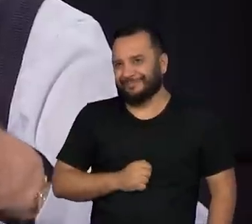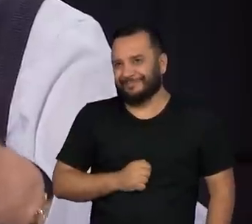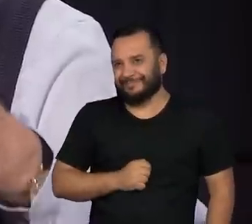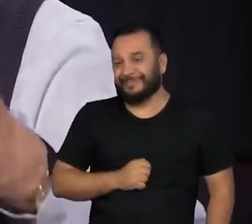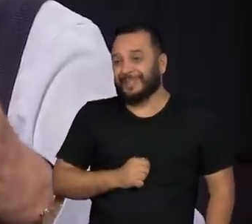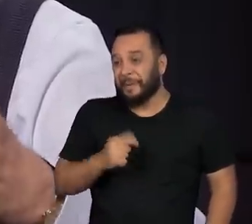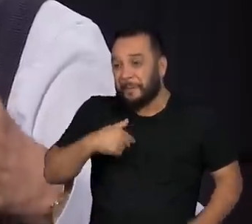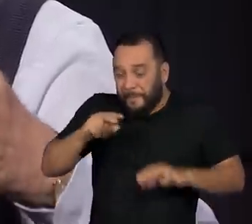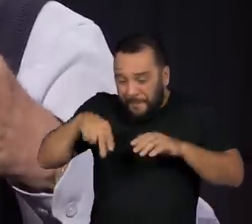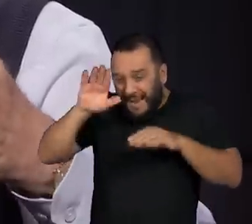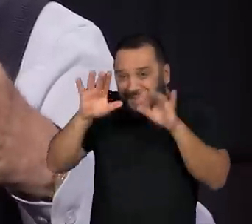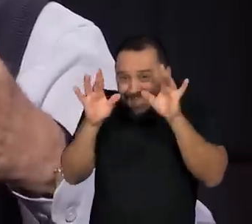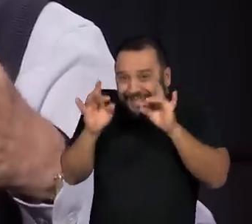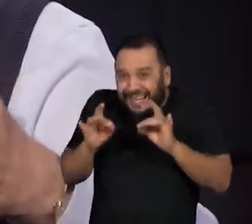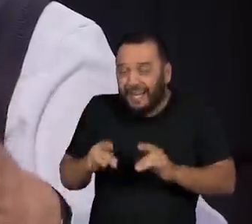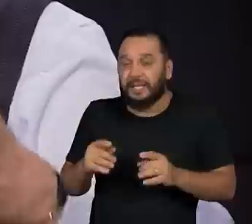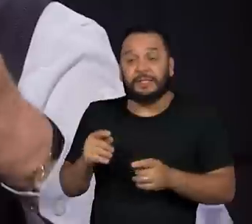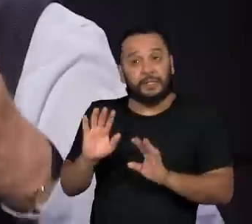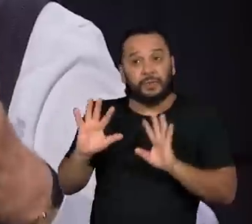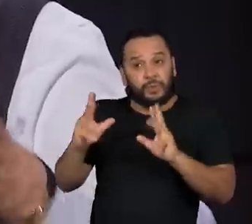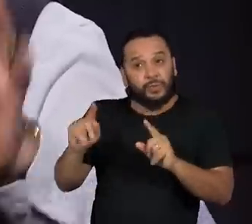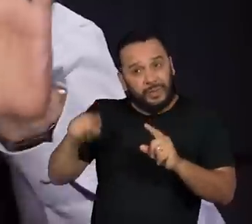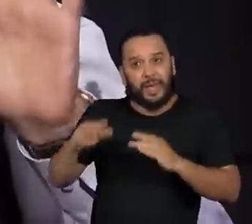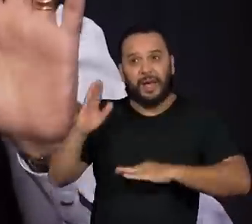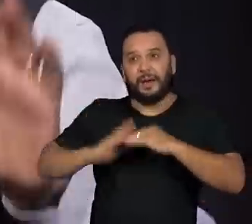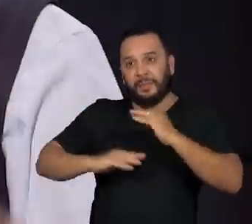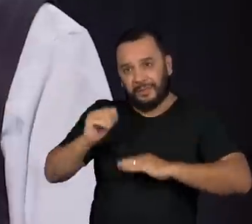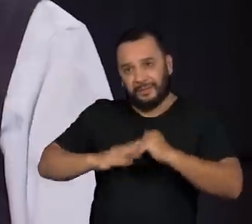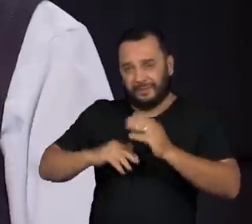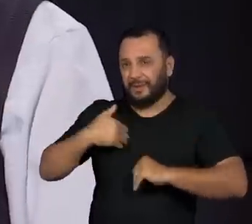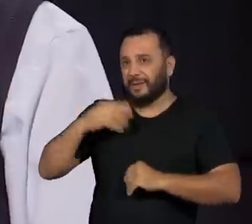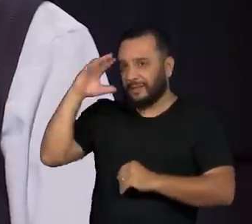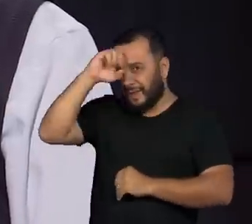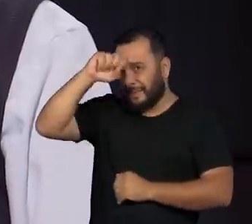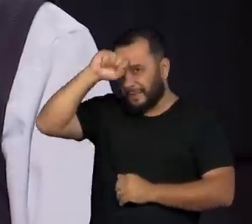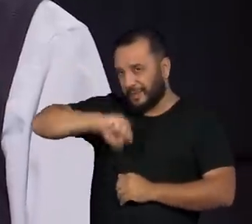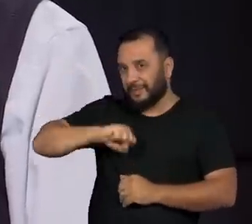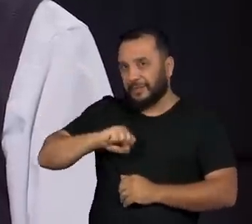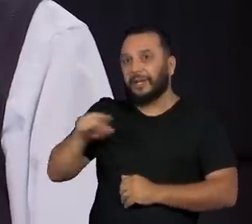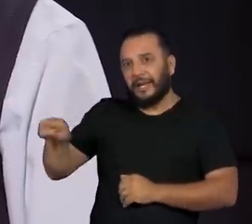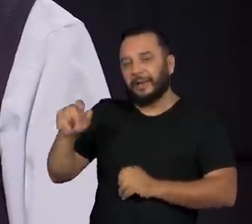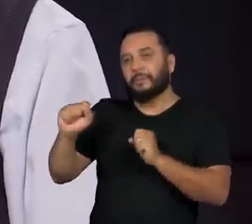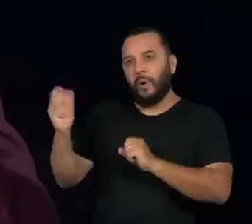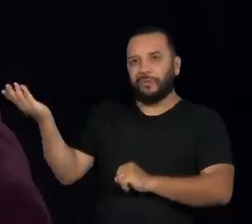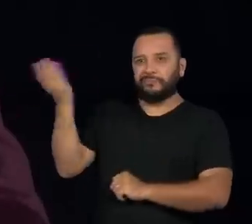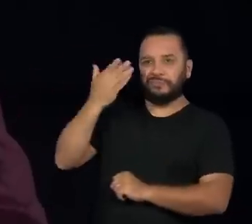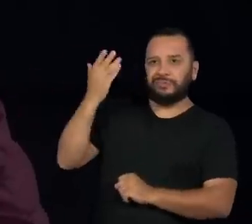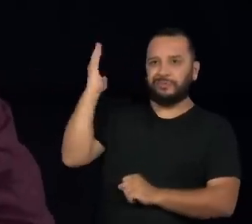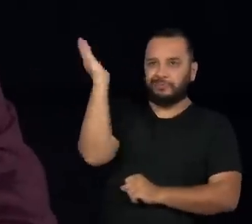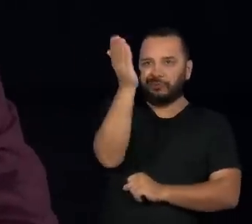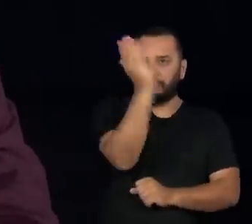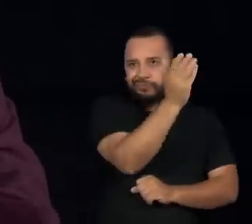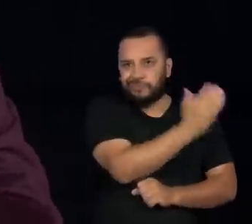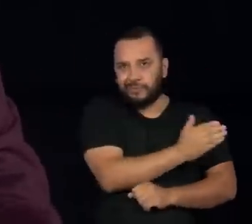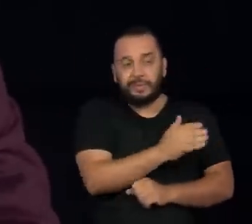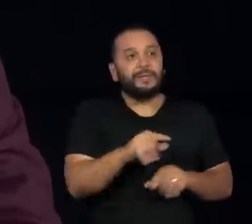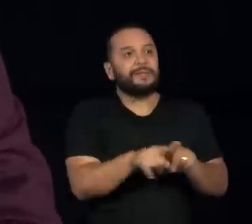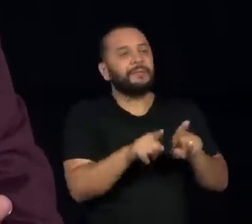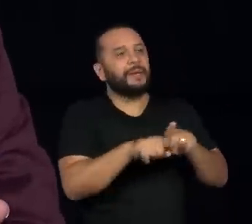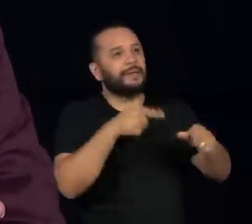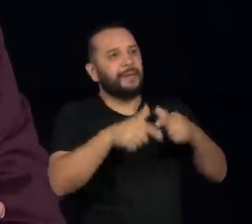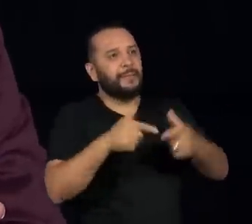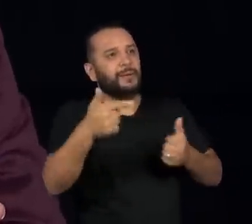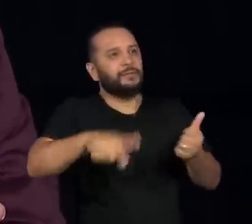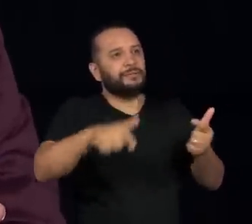digamos habilidade e habilidade inclusive que se aprende ele ele ele pode nos superar principalmente repetitiva né um padrão